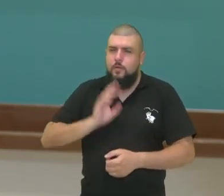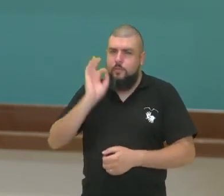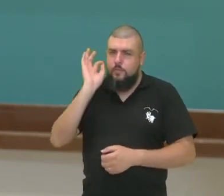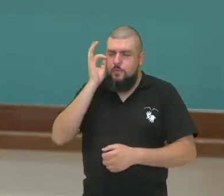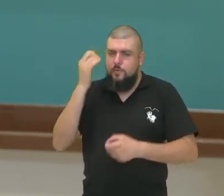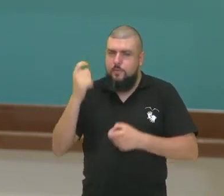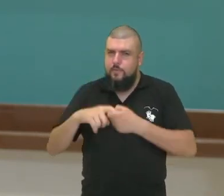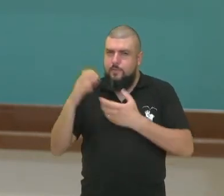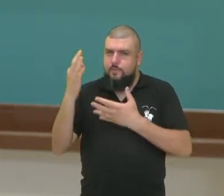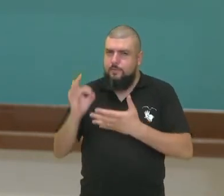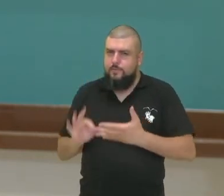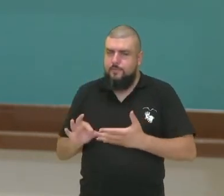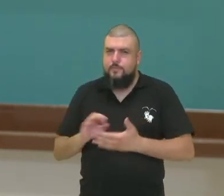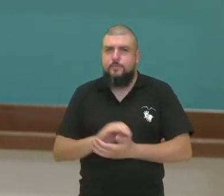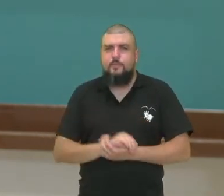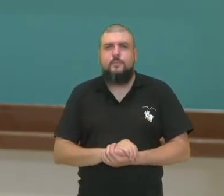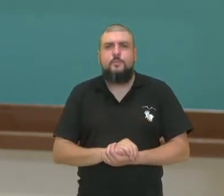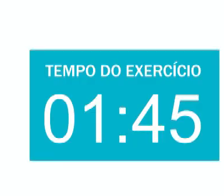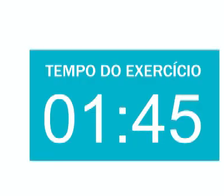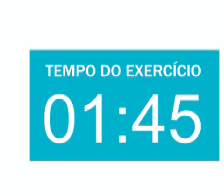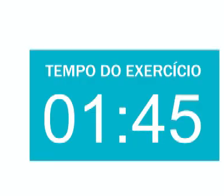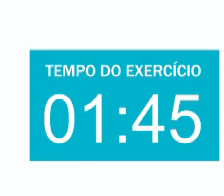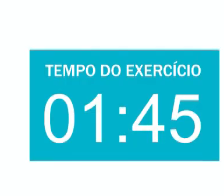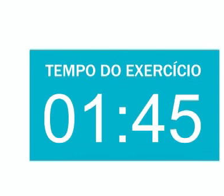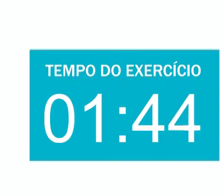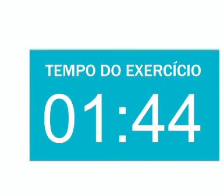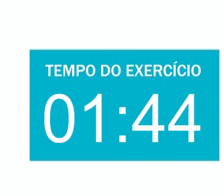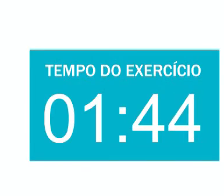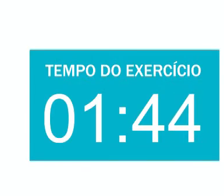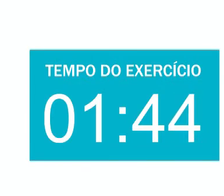aqui e a gente já retorna.